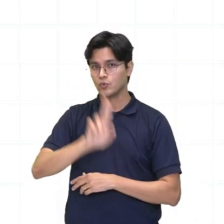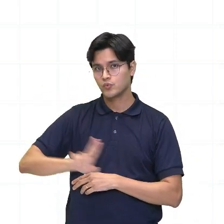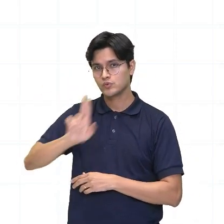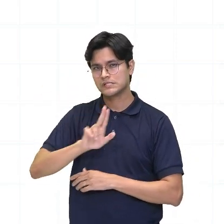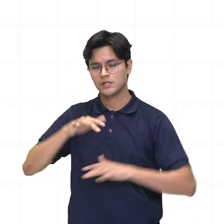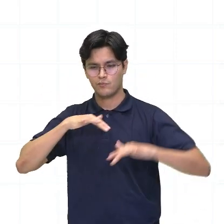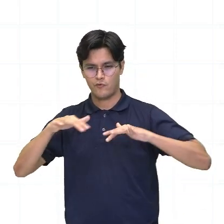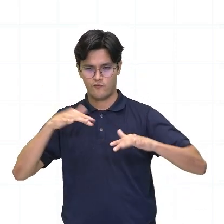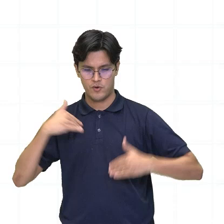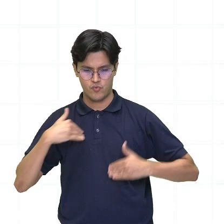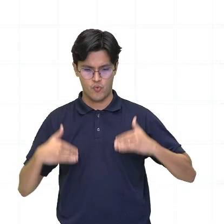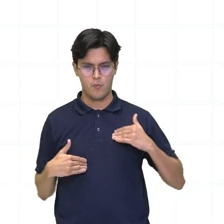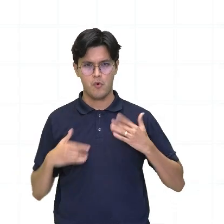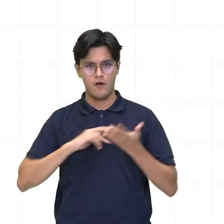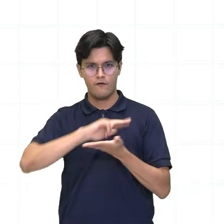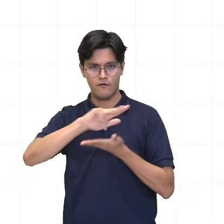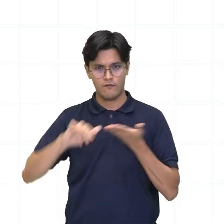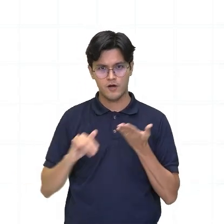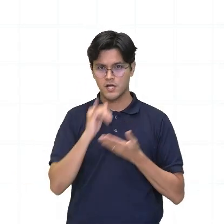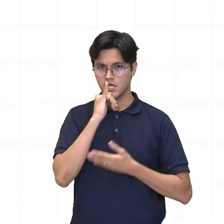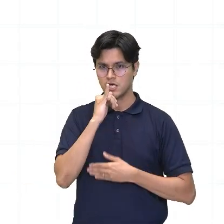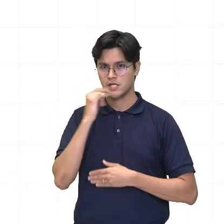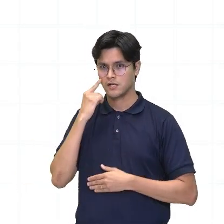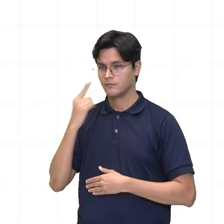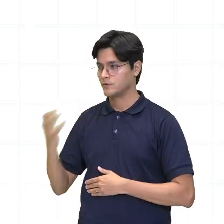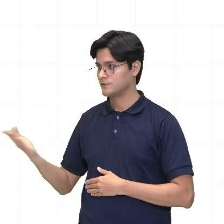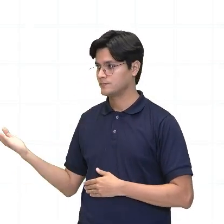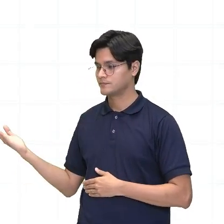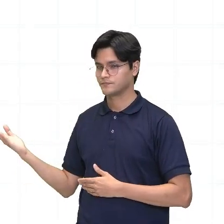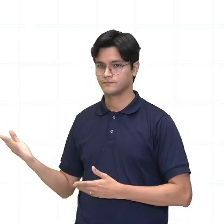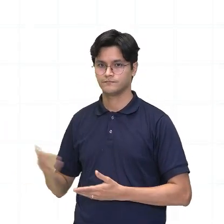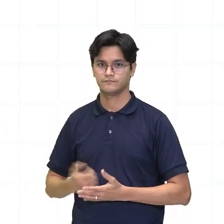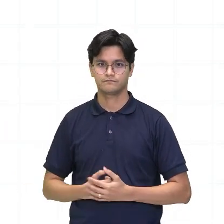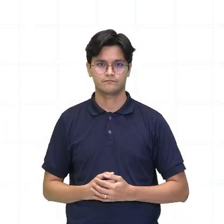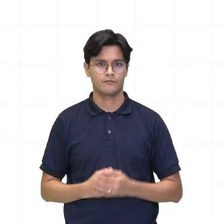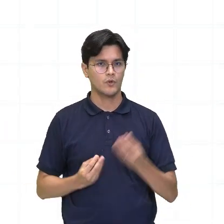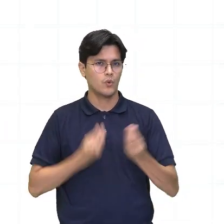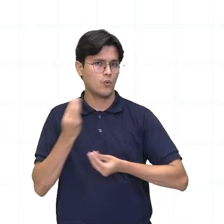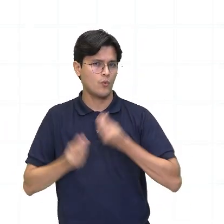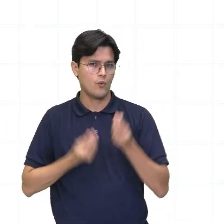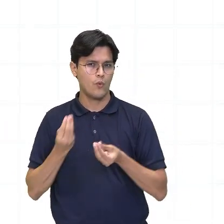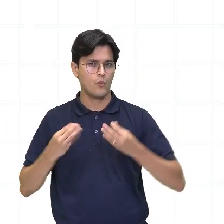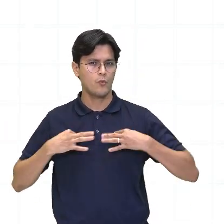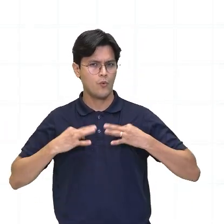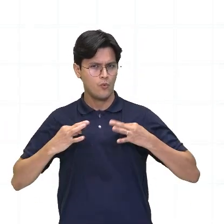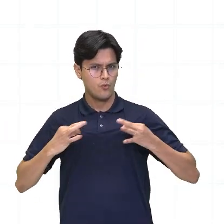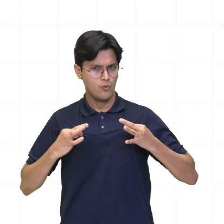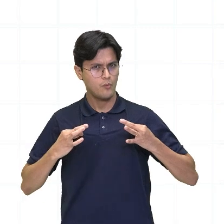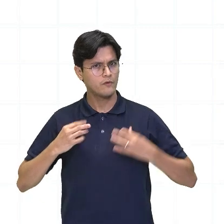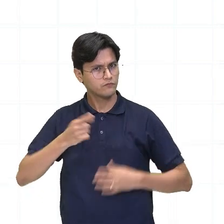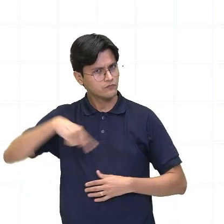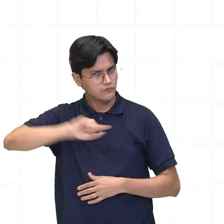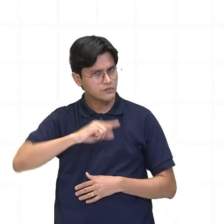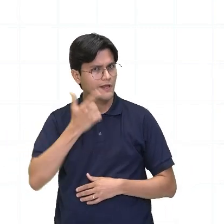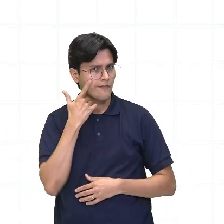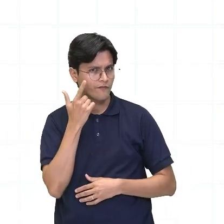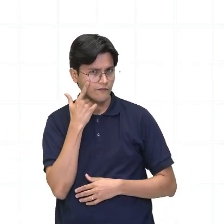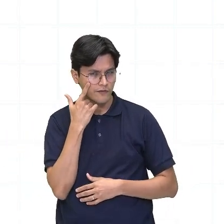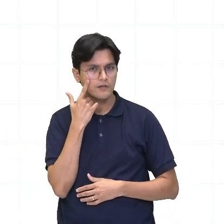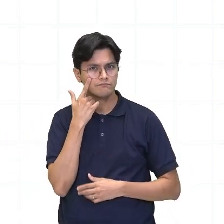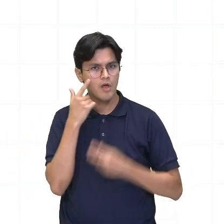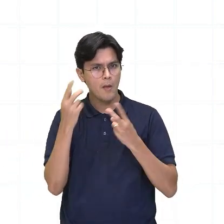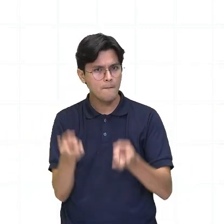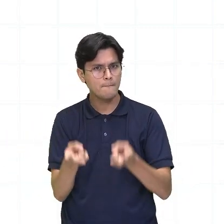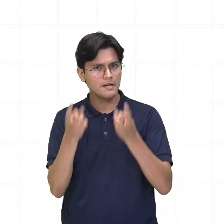rodopiar. Trouxe aqui uma imagem para vocês. Como é o figurino, vocês estão vendo, né, que cada vez o figurino